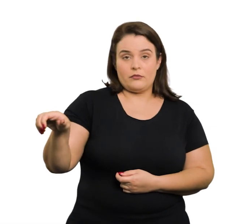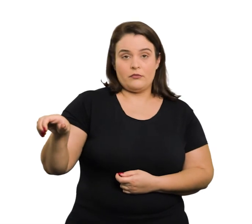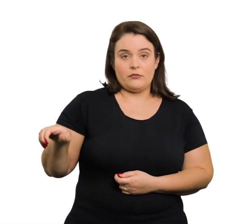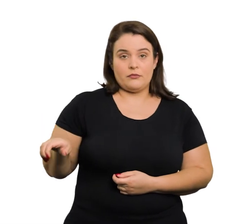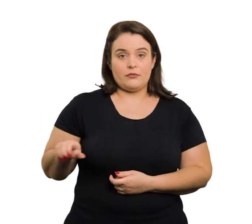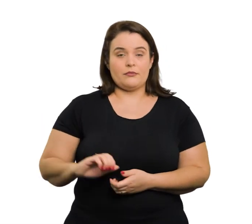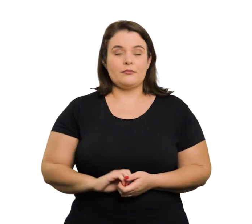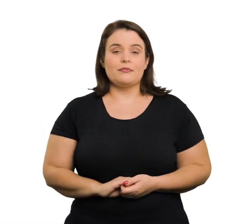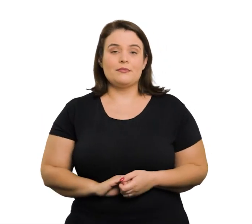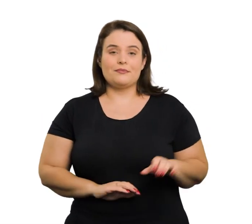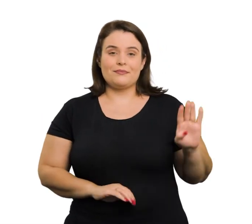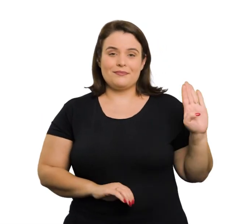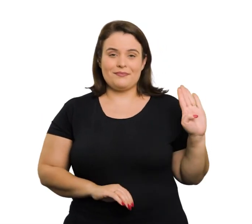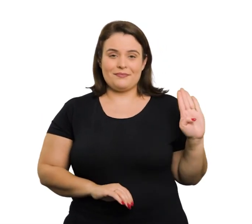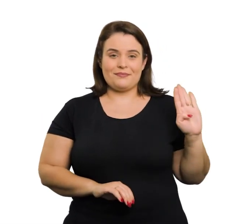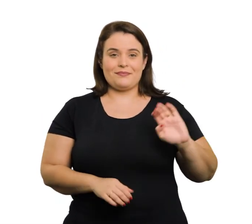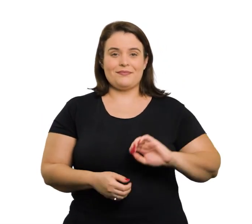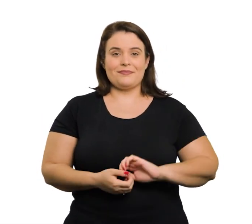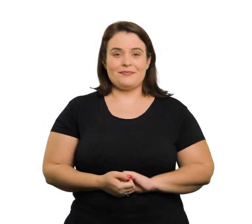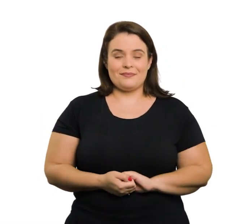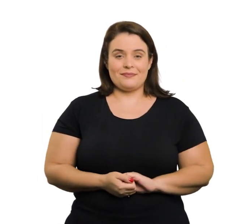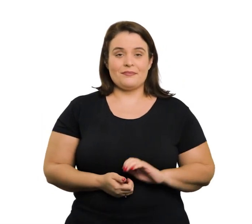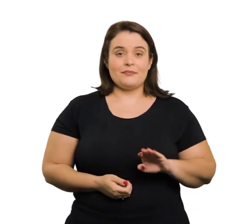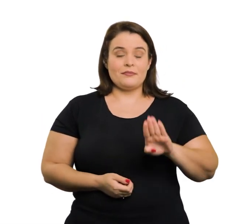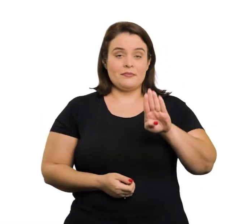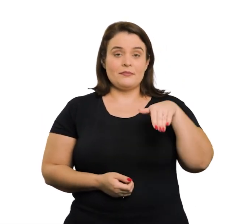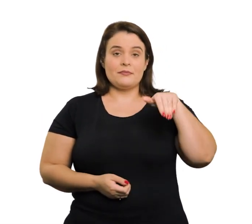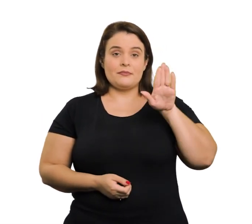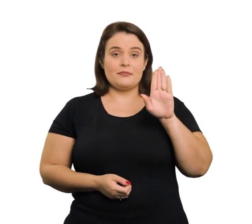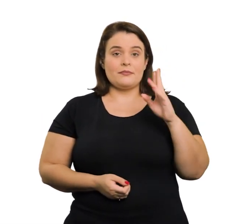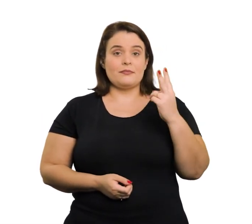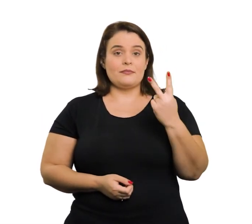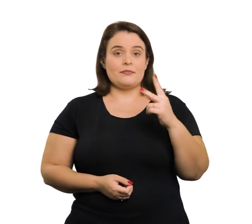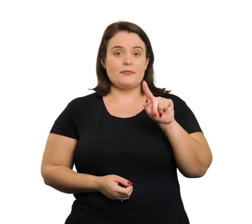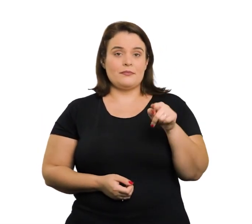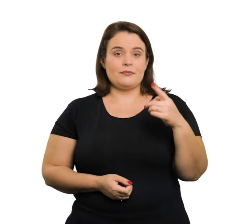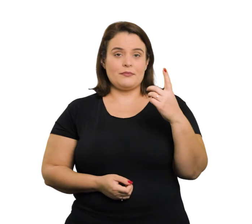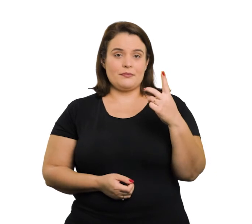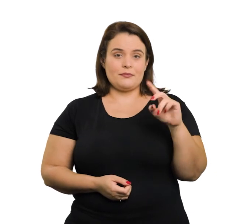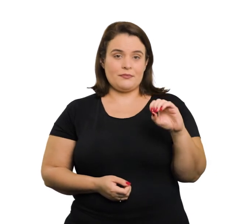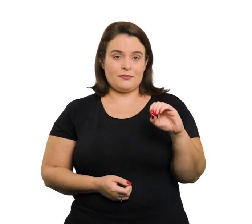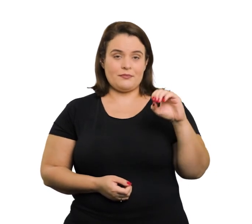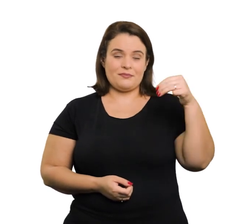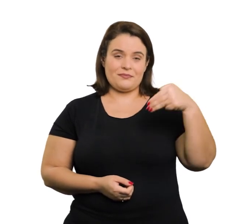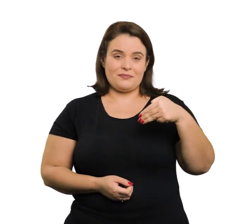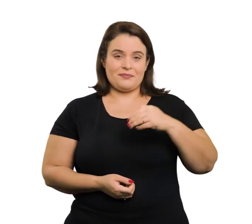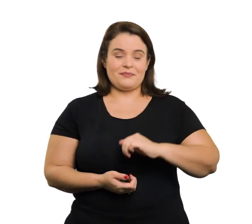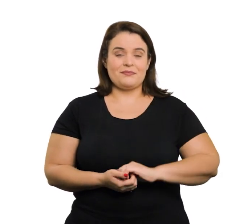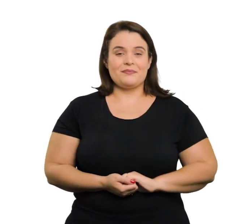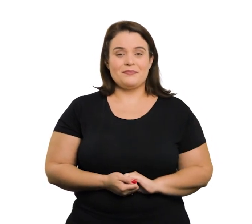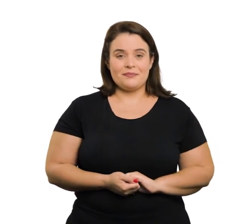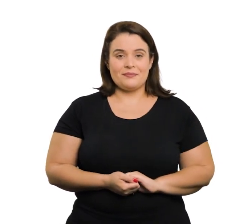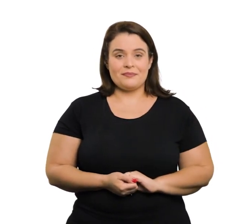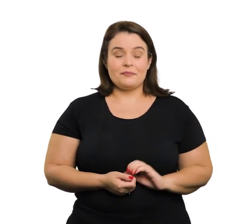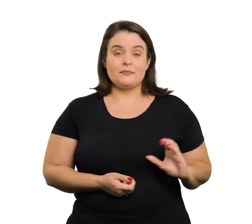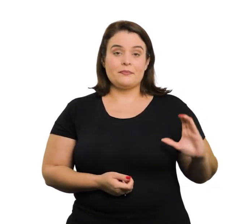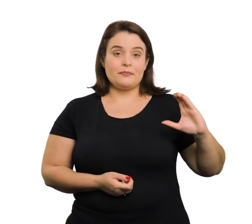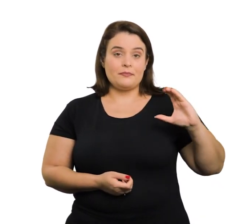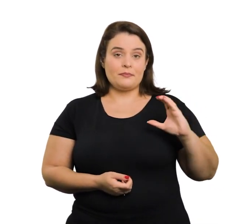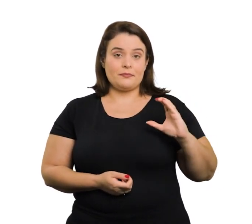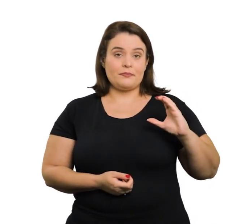menos um dos corrimãos. B. Patamar de comprimento superior a 2,10